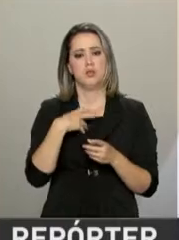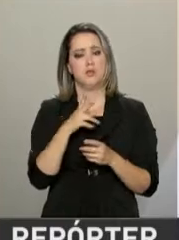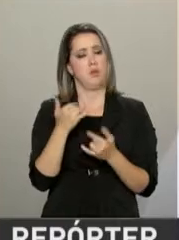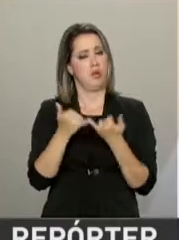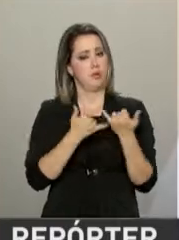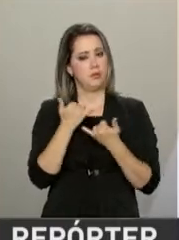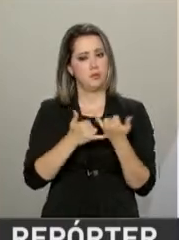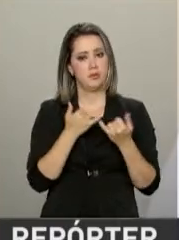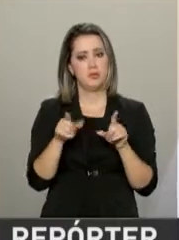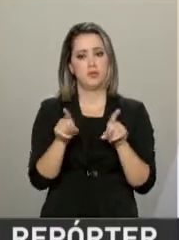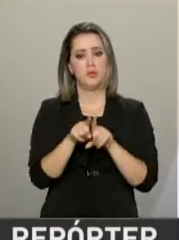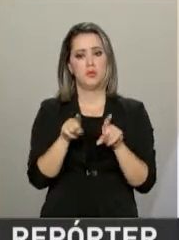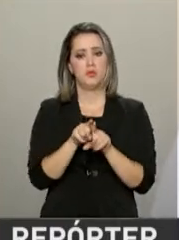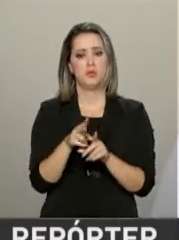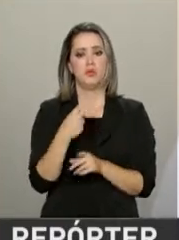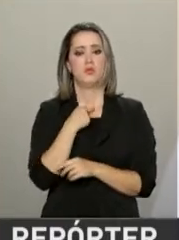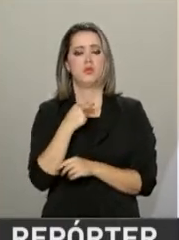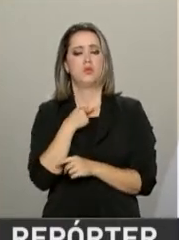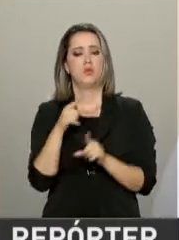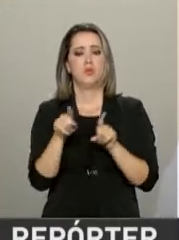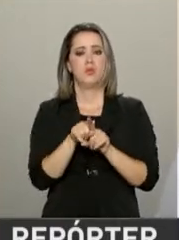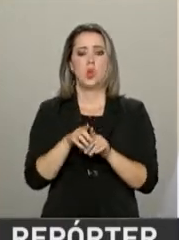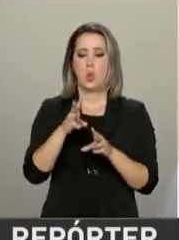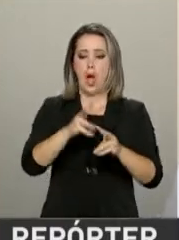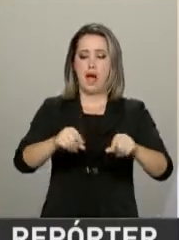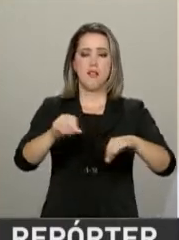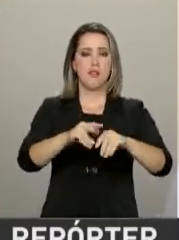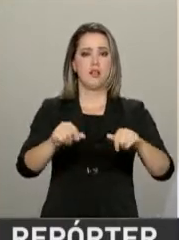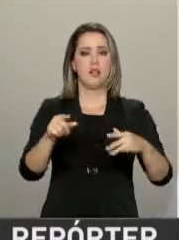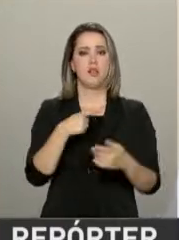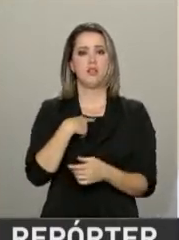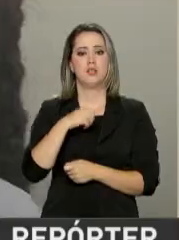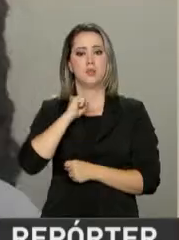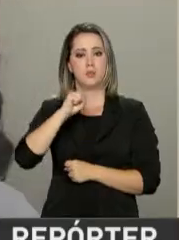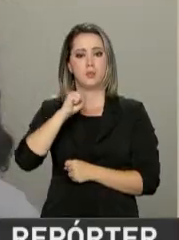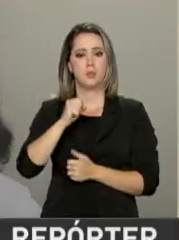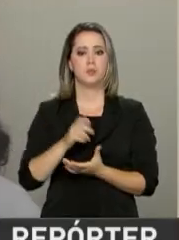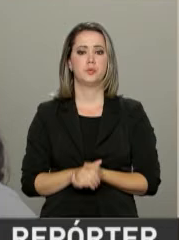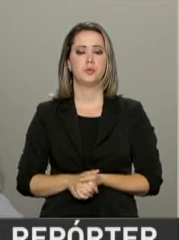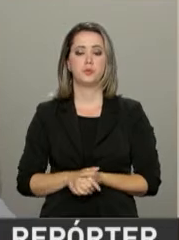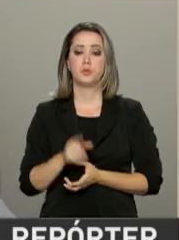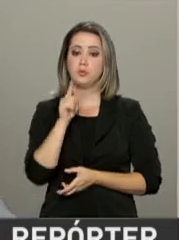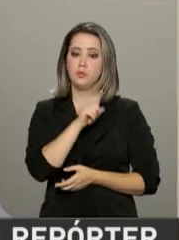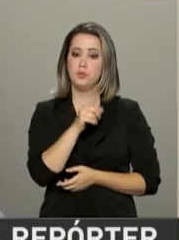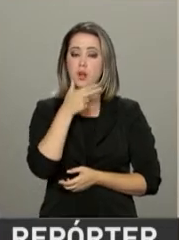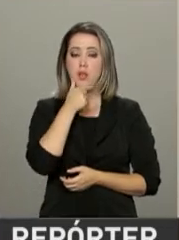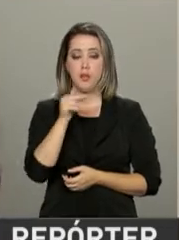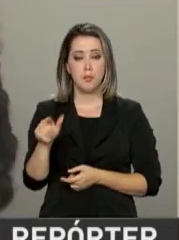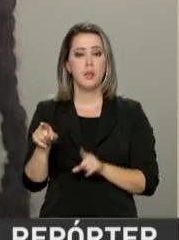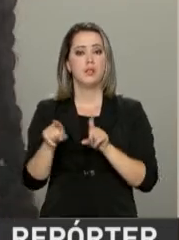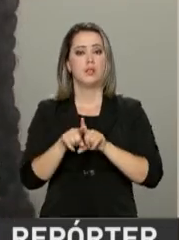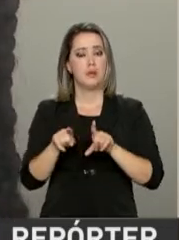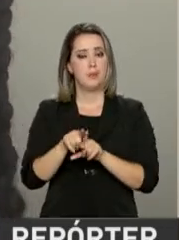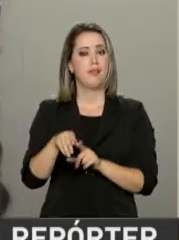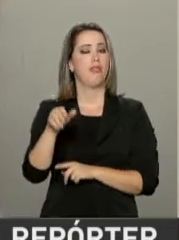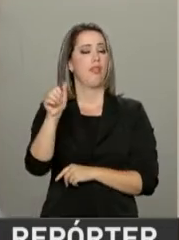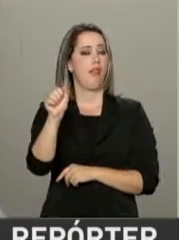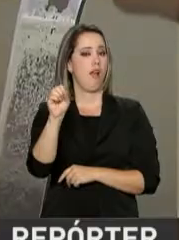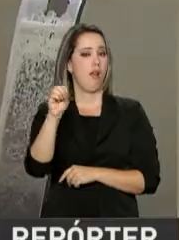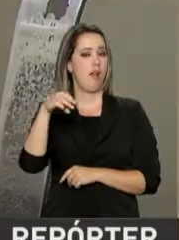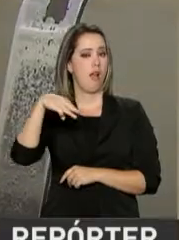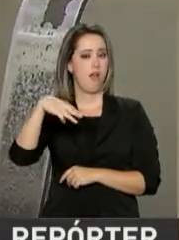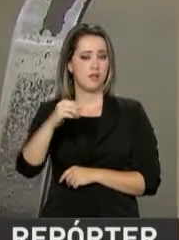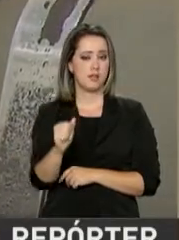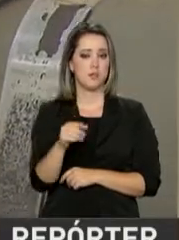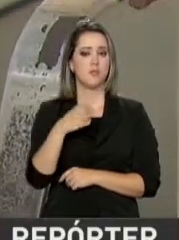em pé na parte brincar com areia por khadija tocha a natália demanda clara também tem atuado desde bebê